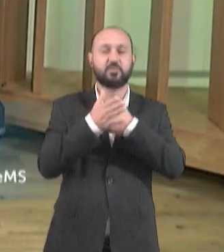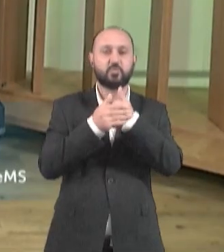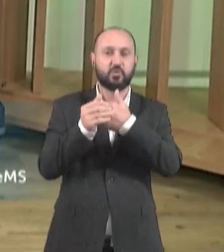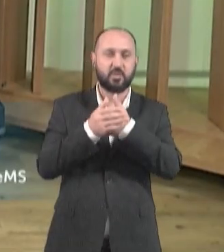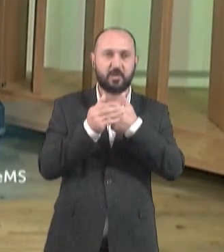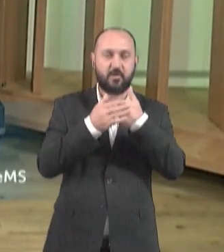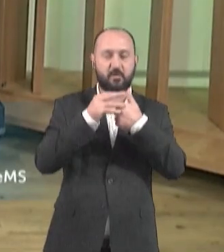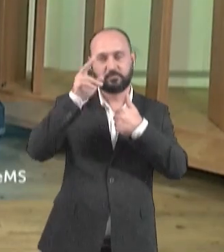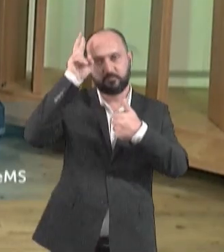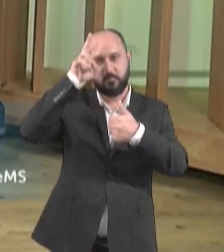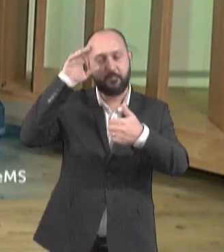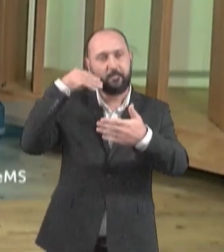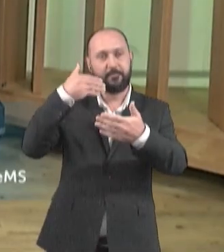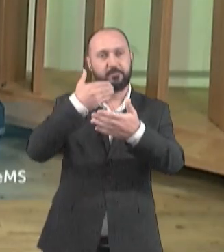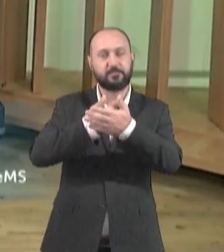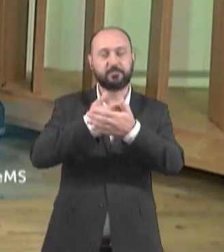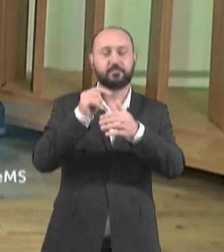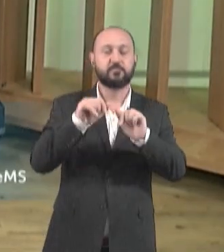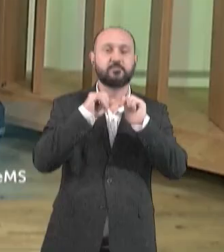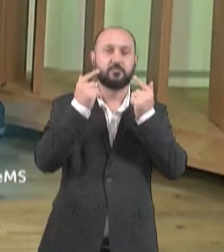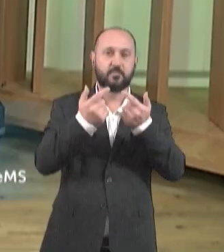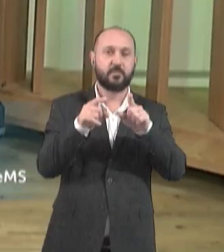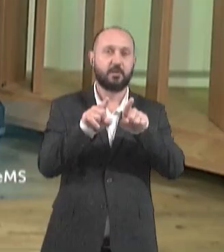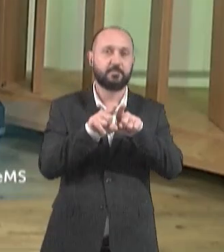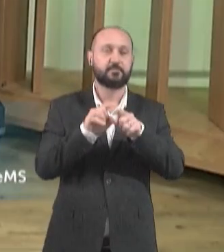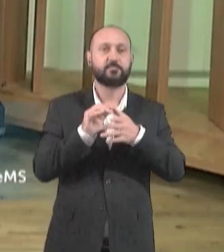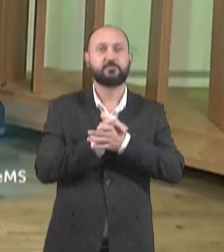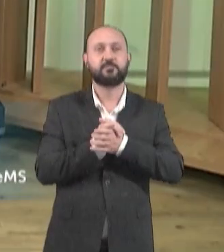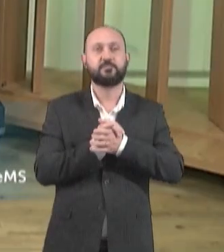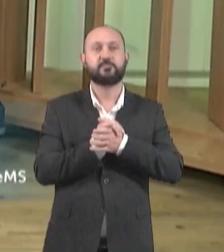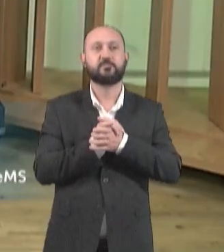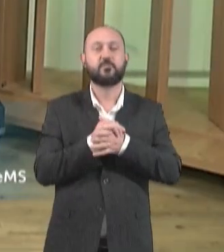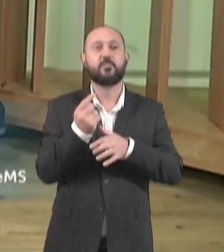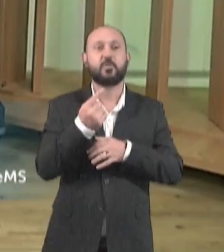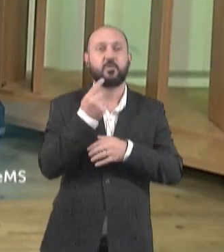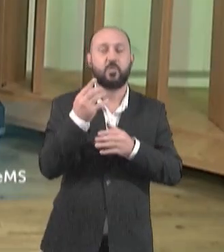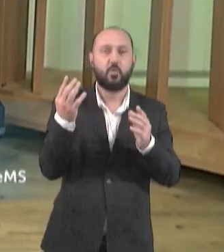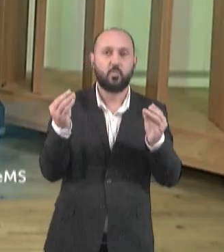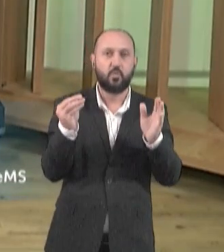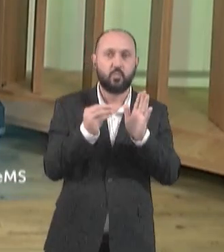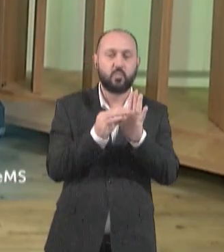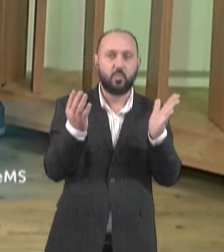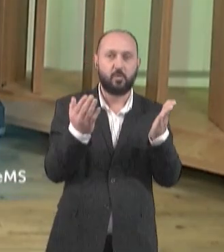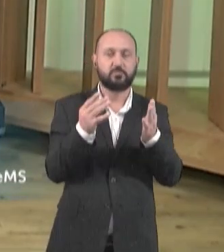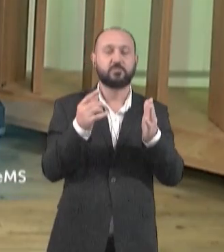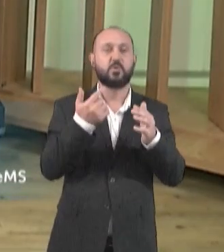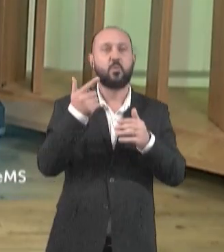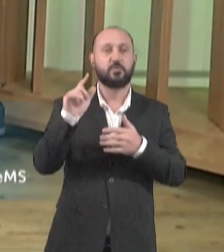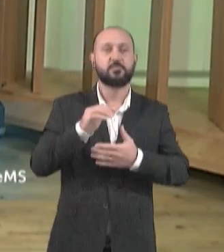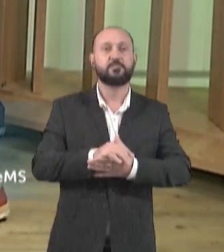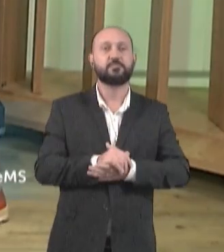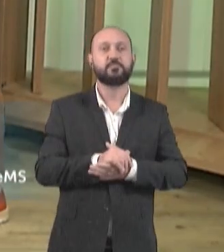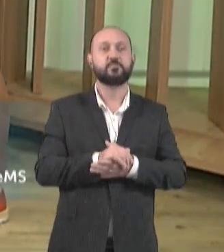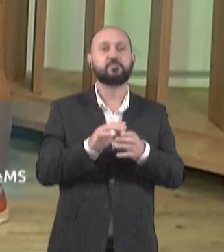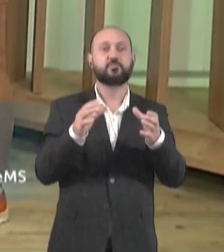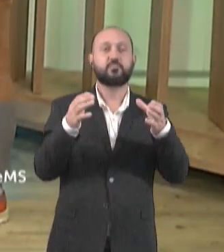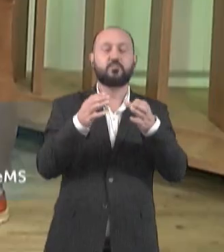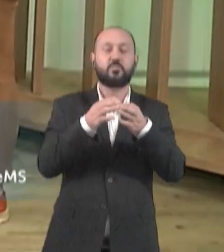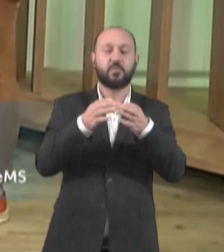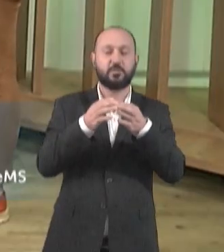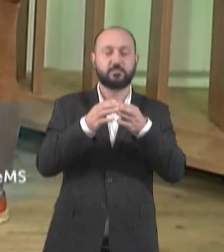carinho, até a história aqui do parlamento também. Bom, mas esse é o nosso único destaque hoje, né? Não, a gente tem mais um. É a